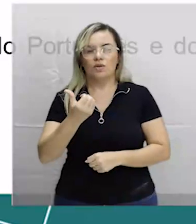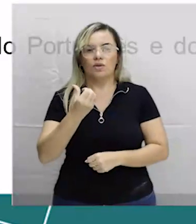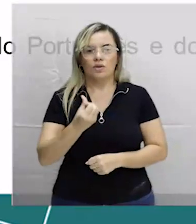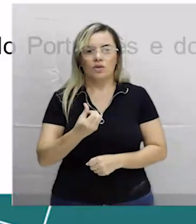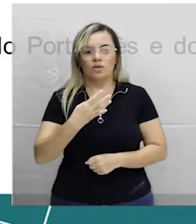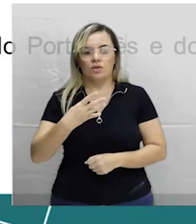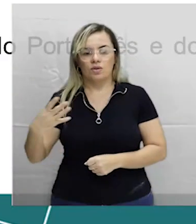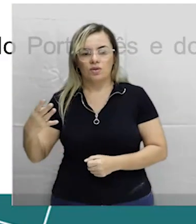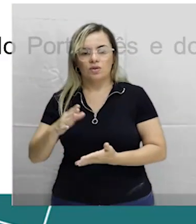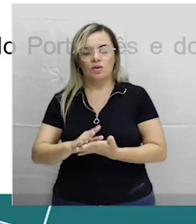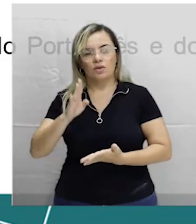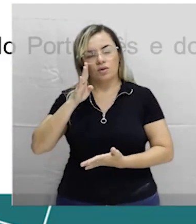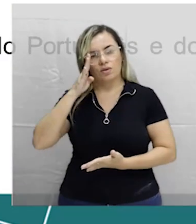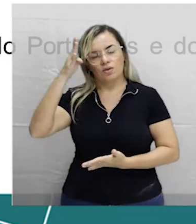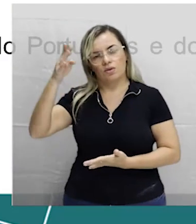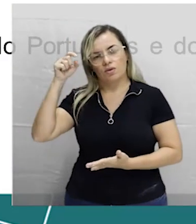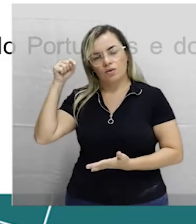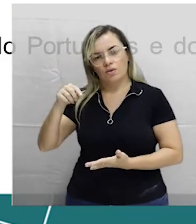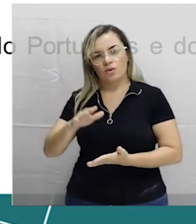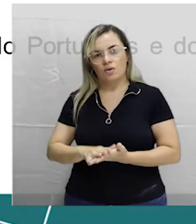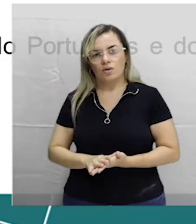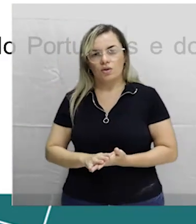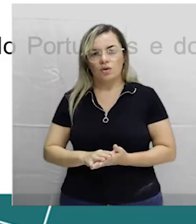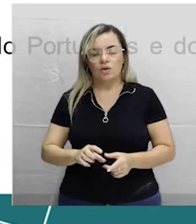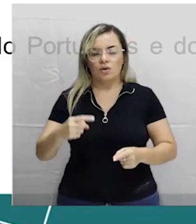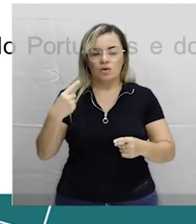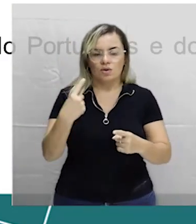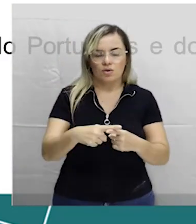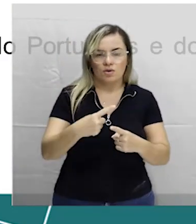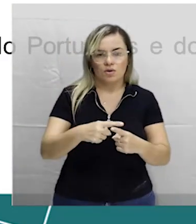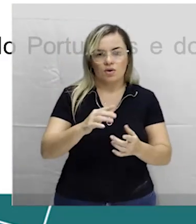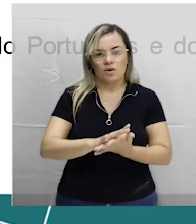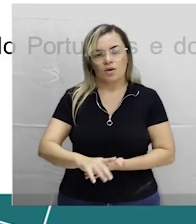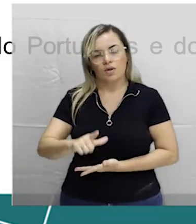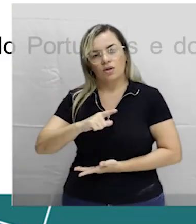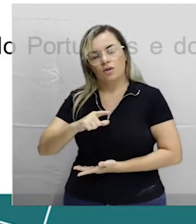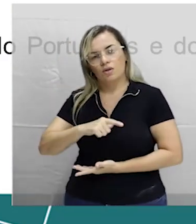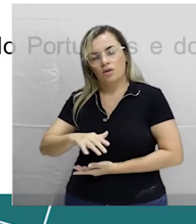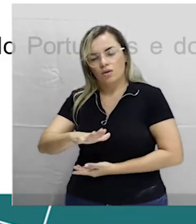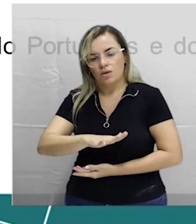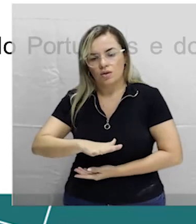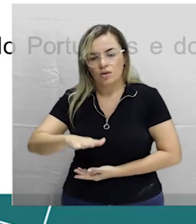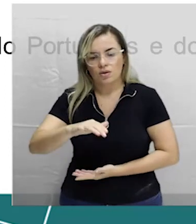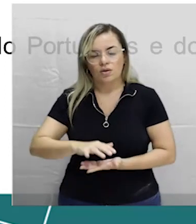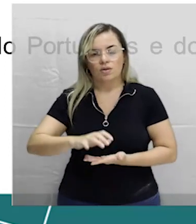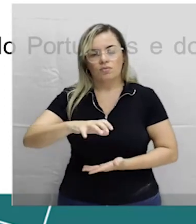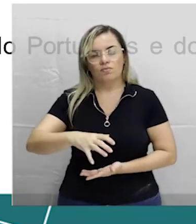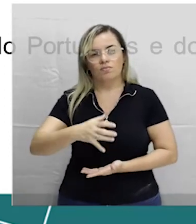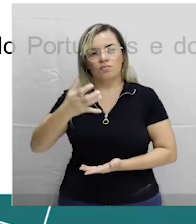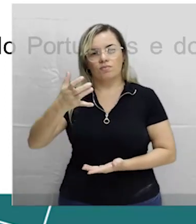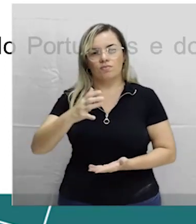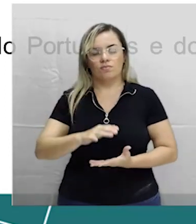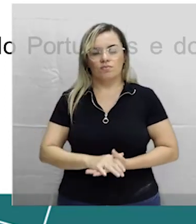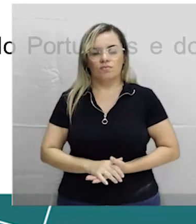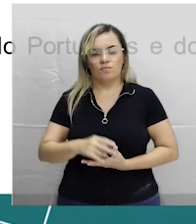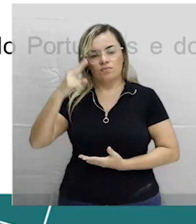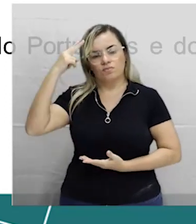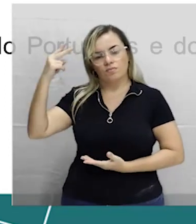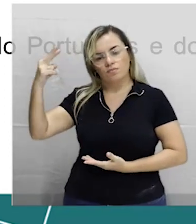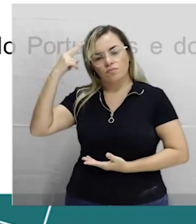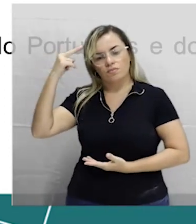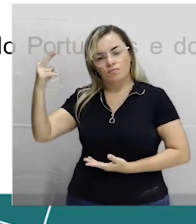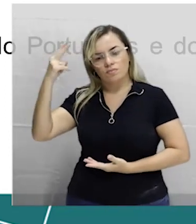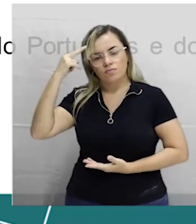das principais questões que esteve presente, um dos principais acontecimentos